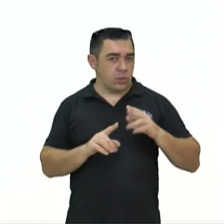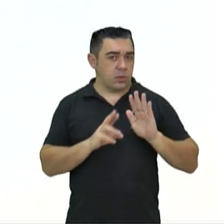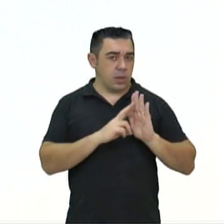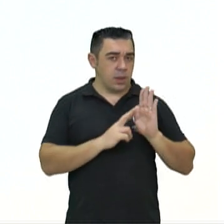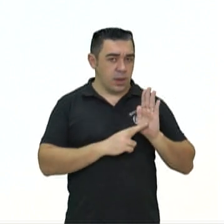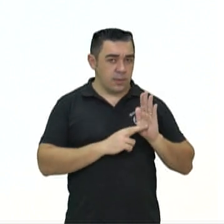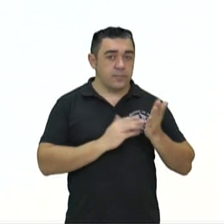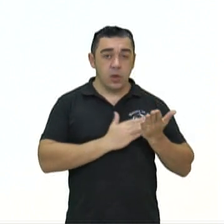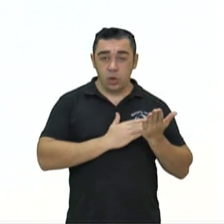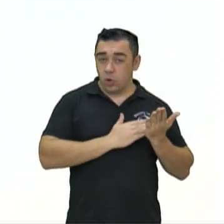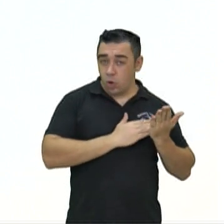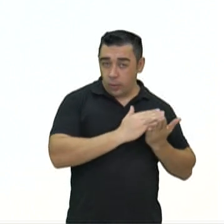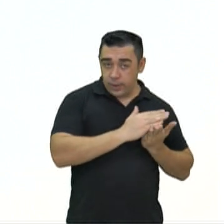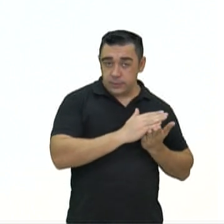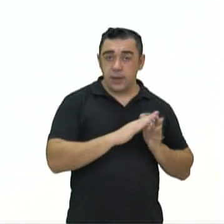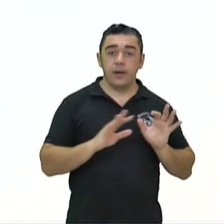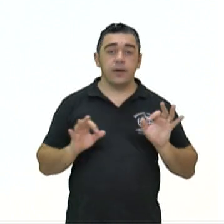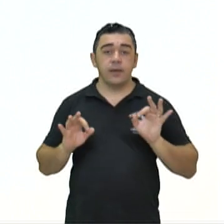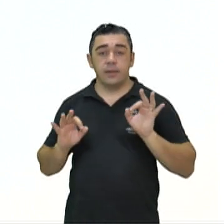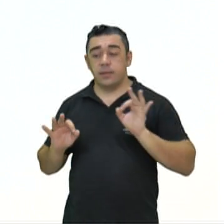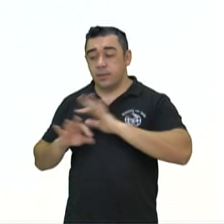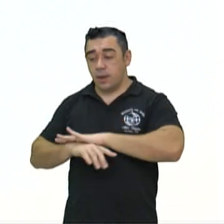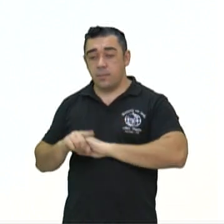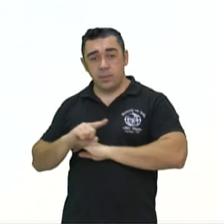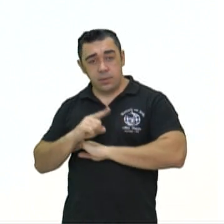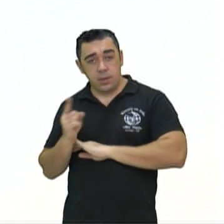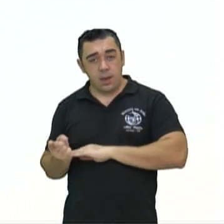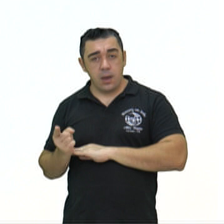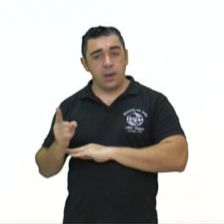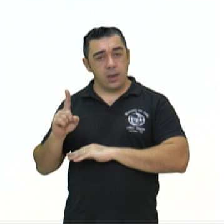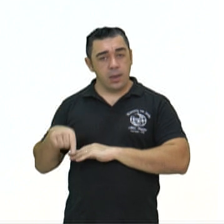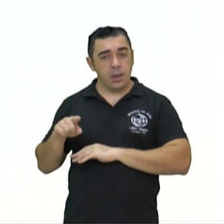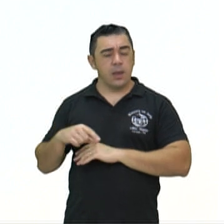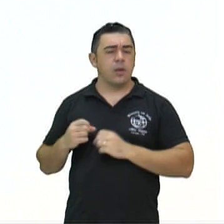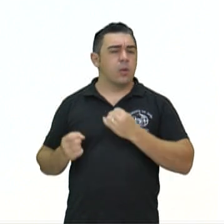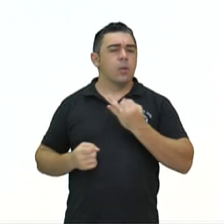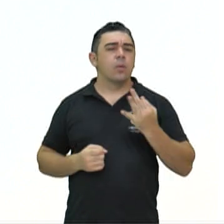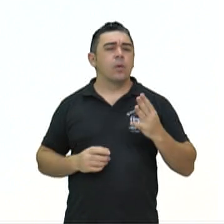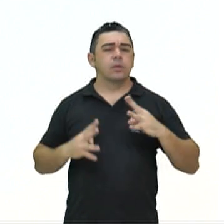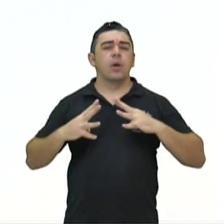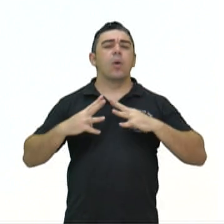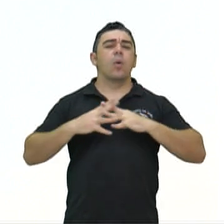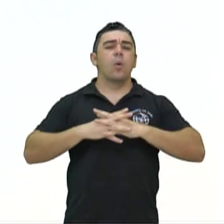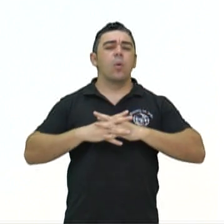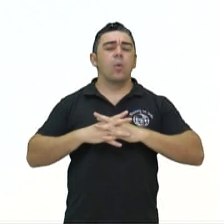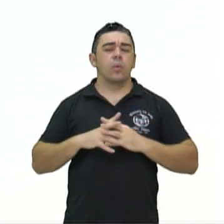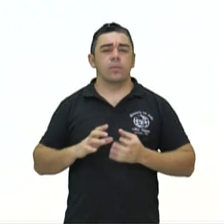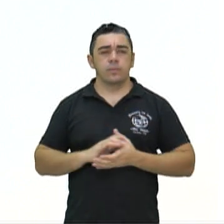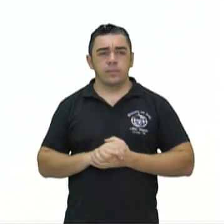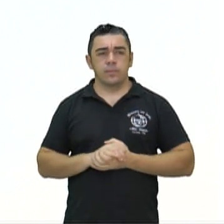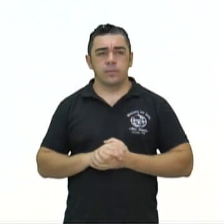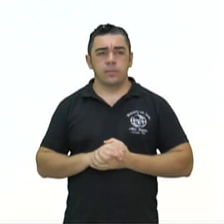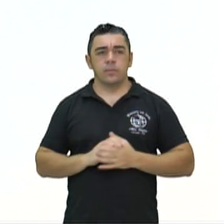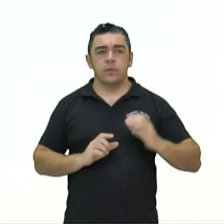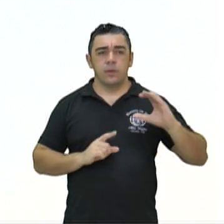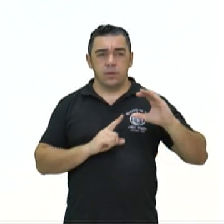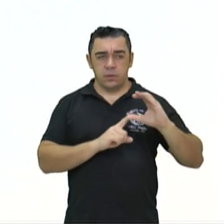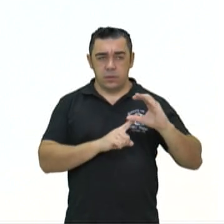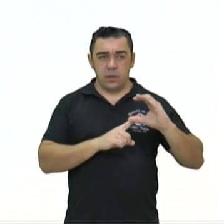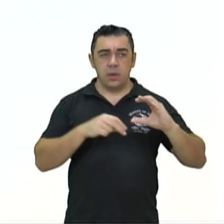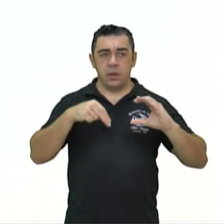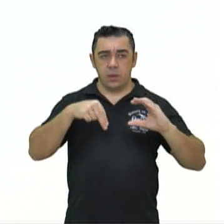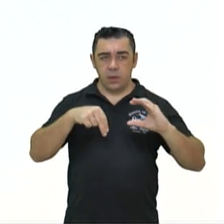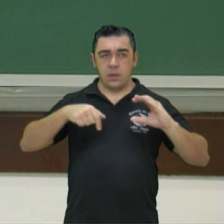devem começar e terminar por consoantes. Quantas consoantes tem a palavra conquista? Tem